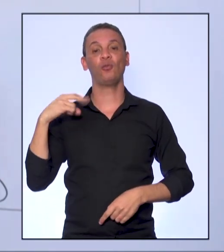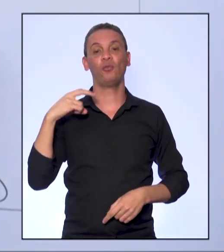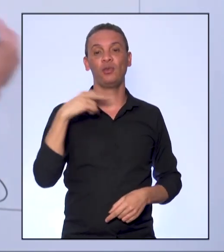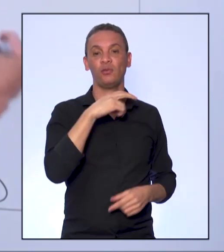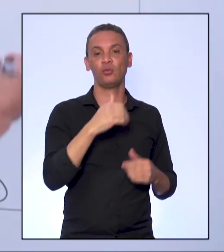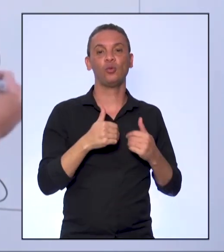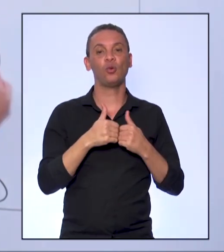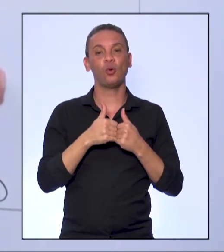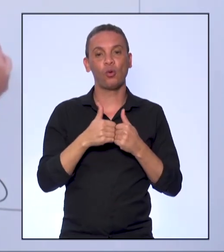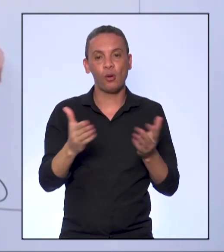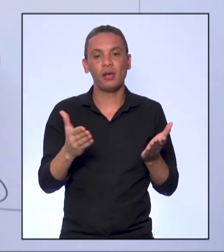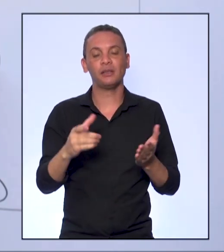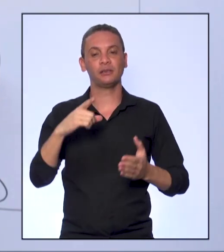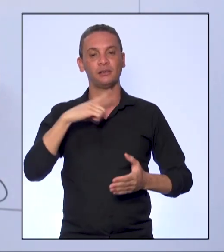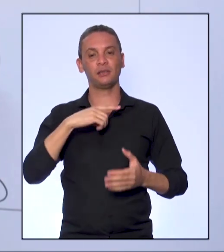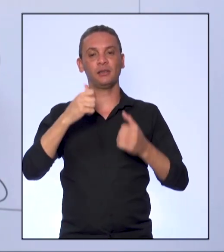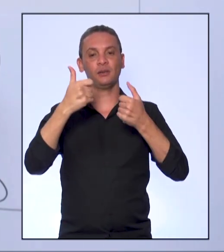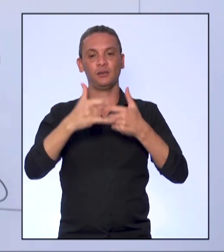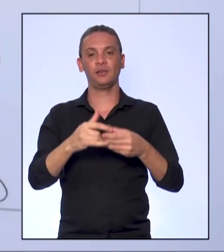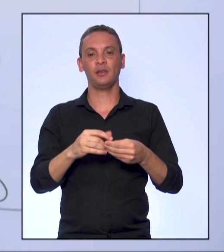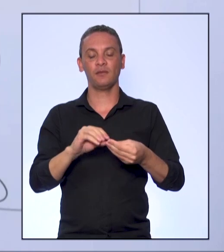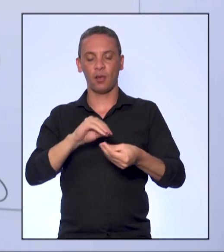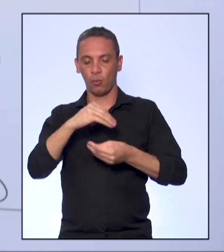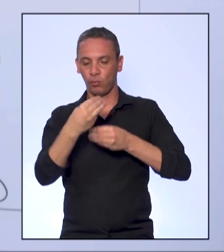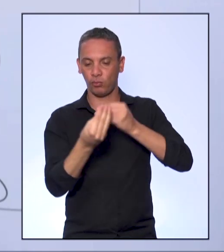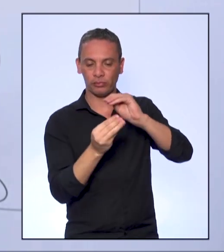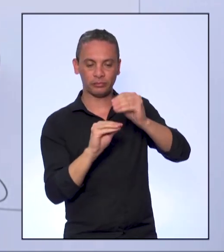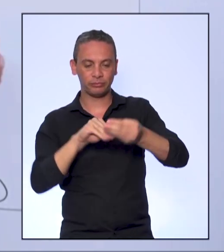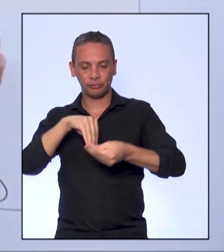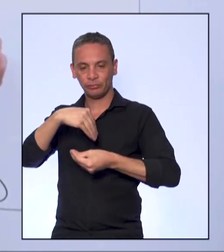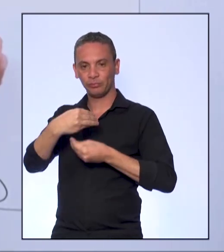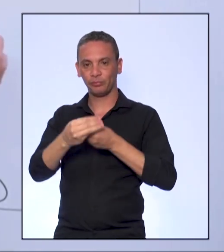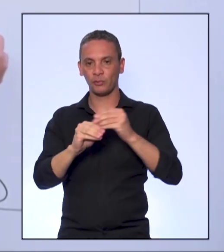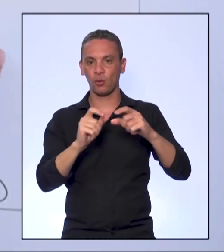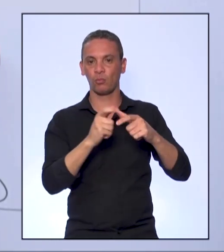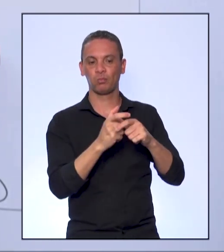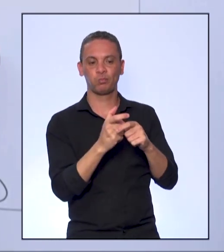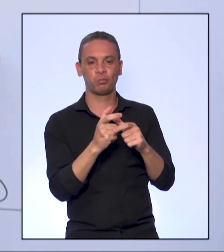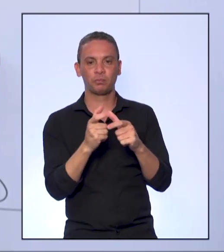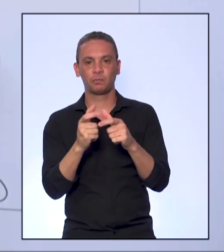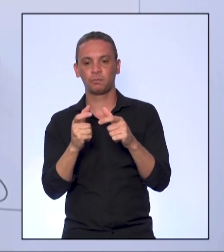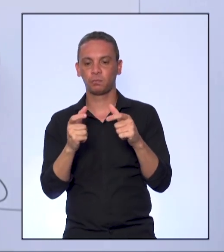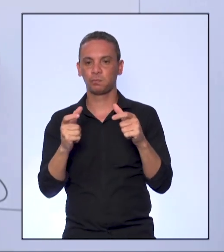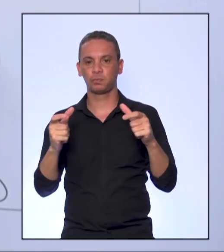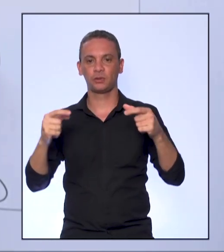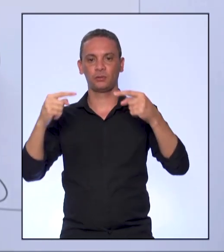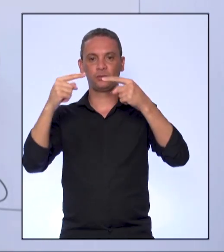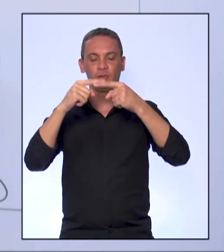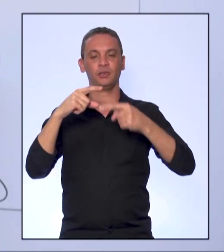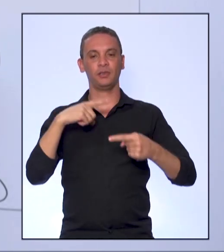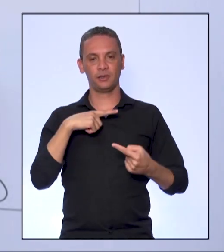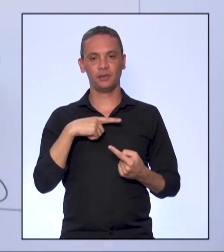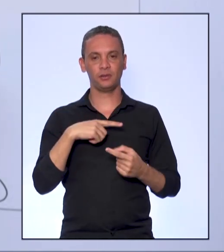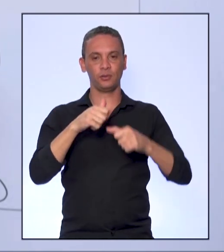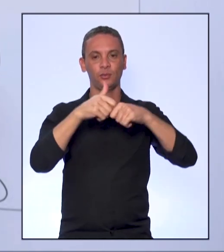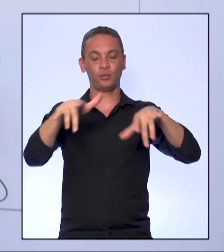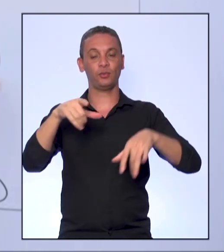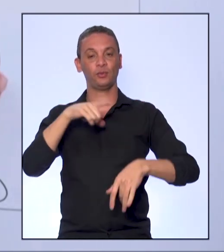ele começa aqui, ó, a se enrolar no retículo endoplasmático. Olha, esse aqui era o retículo